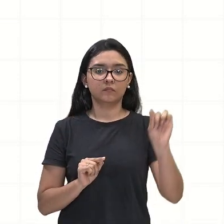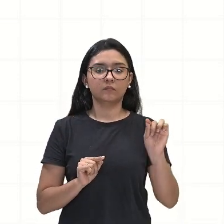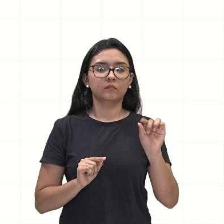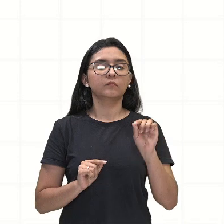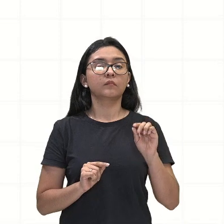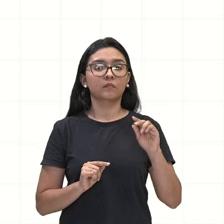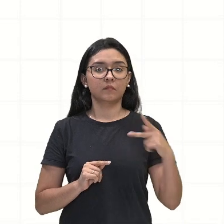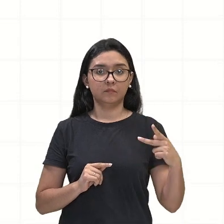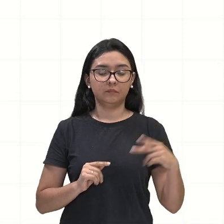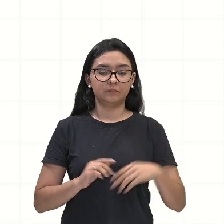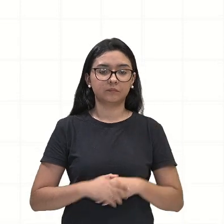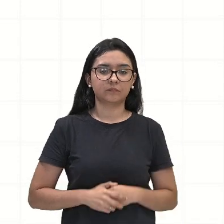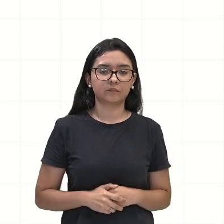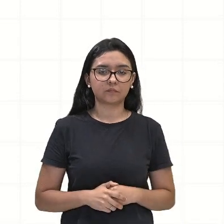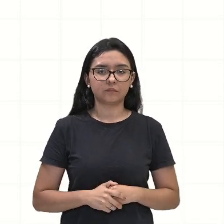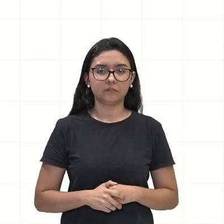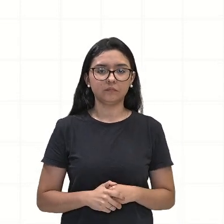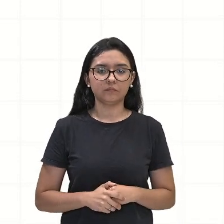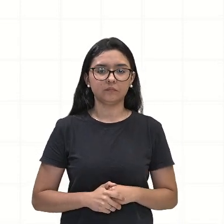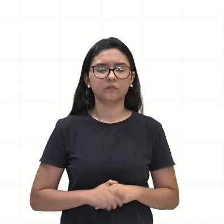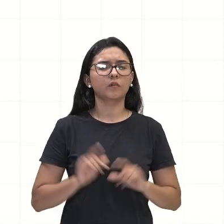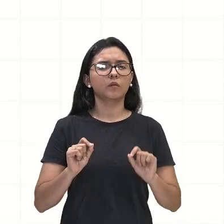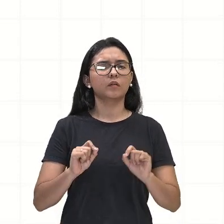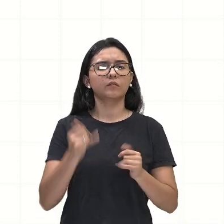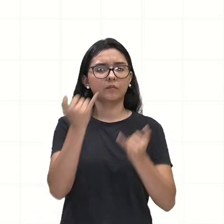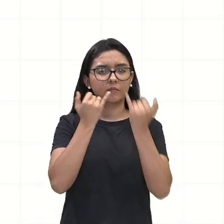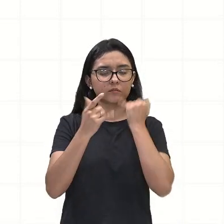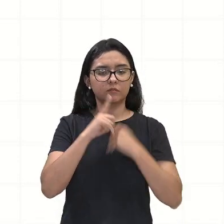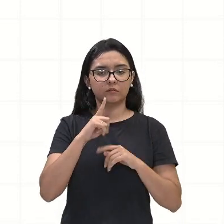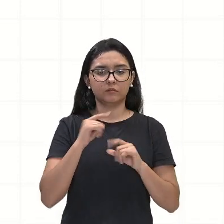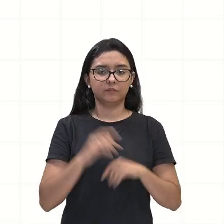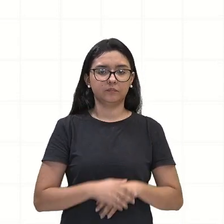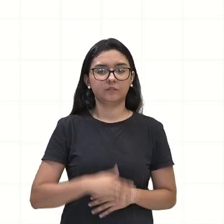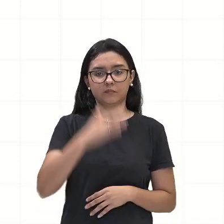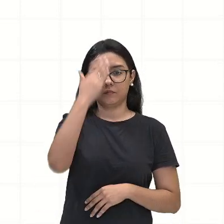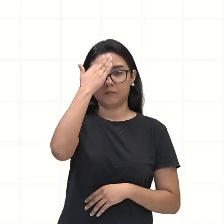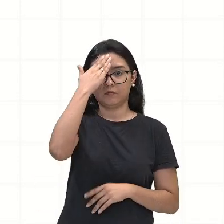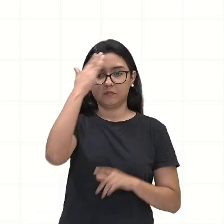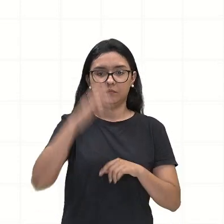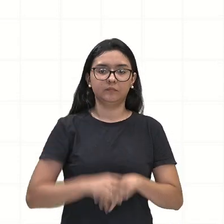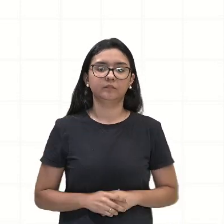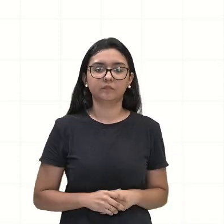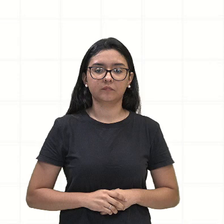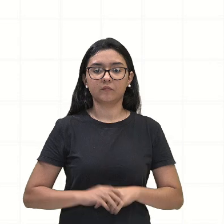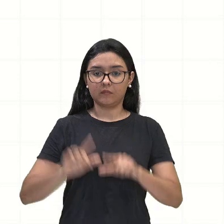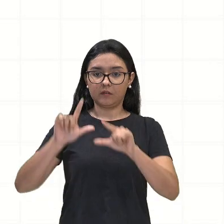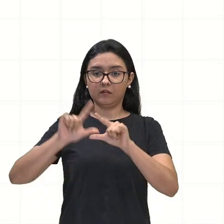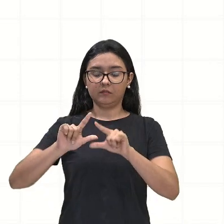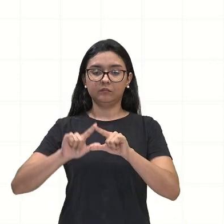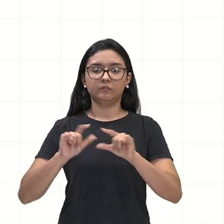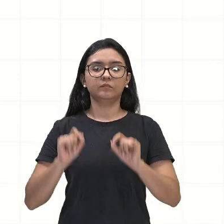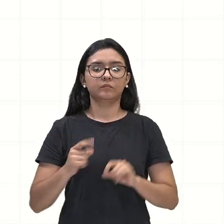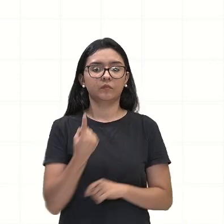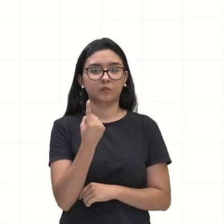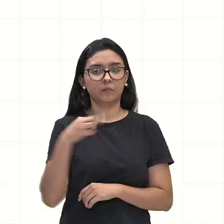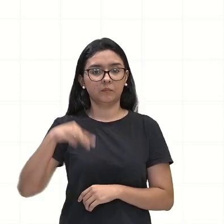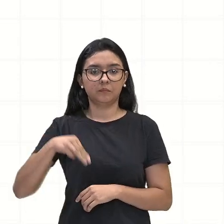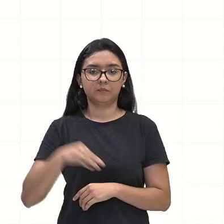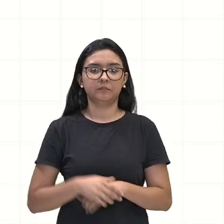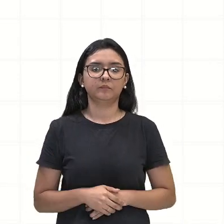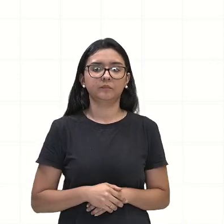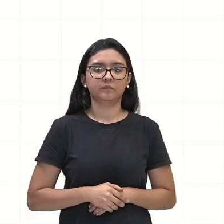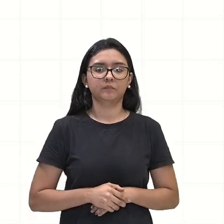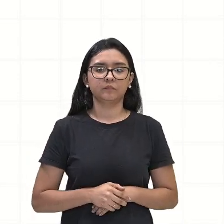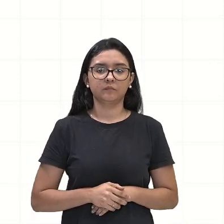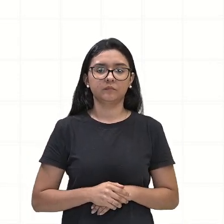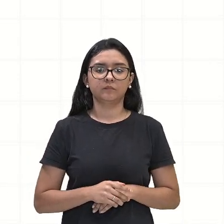preta. Tudo bem? O que é que eu sei? Eu sei que esse triângulo aqui mede 1 metro e que a distância dessa borda até o